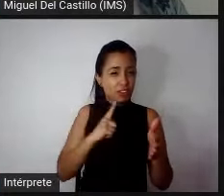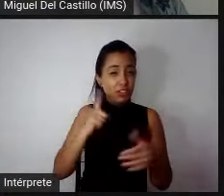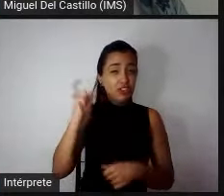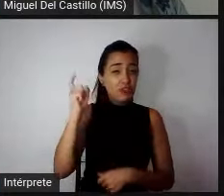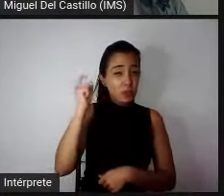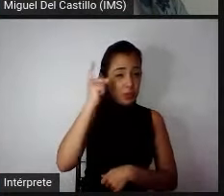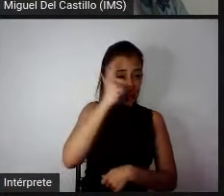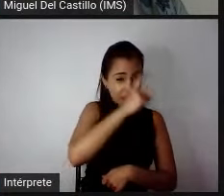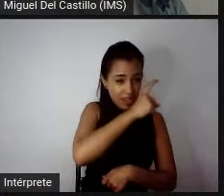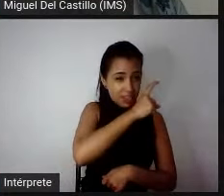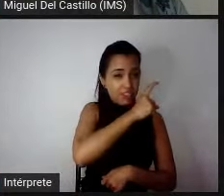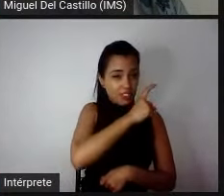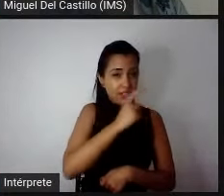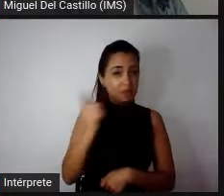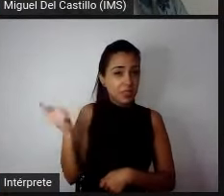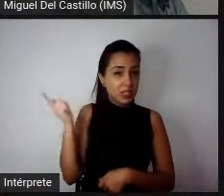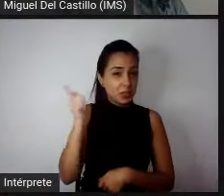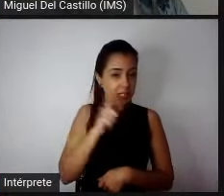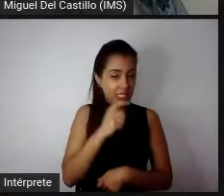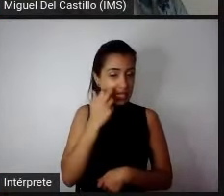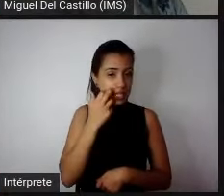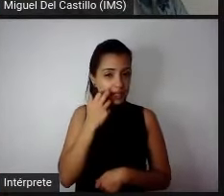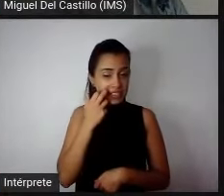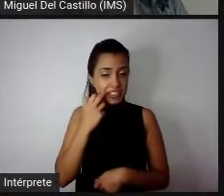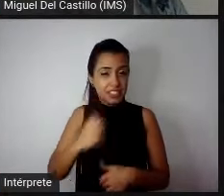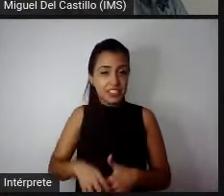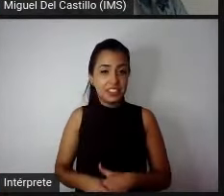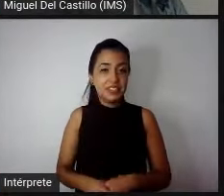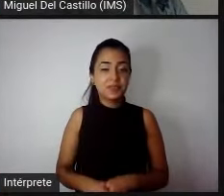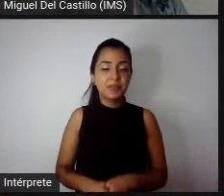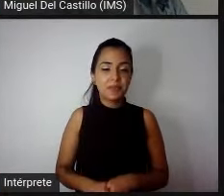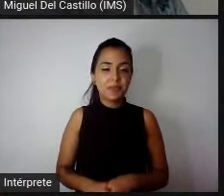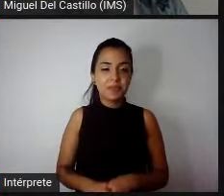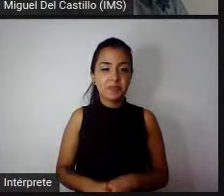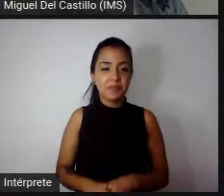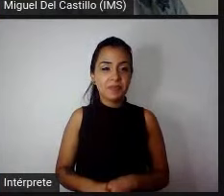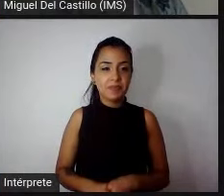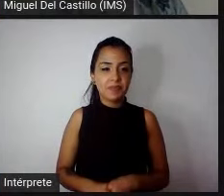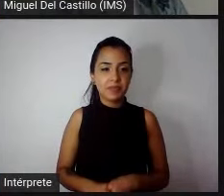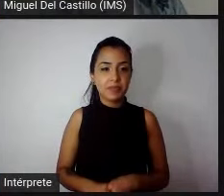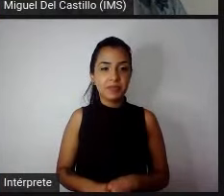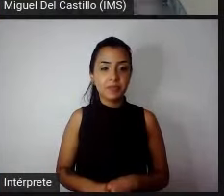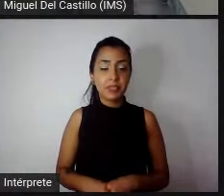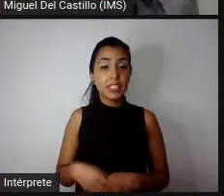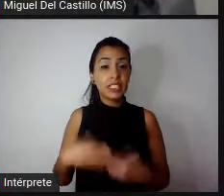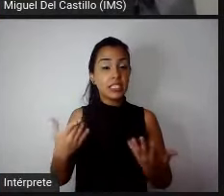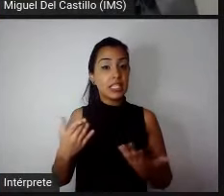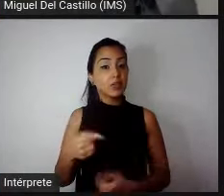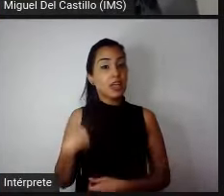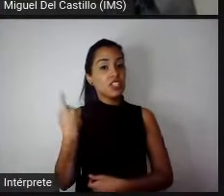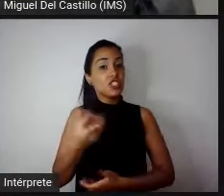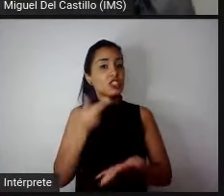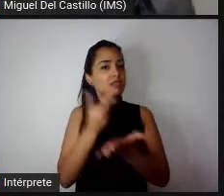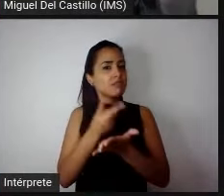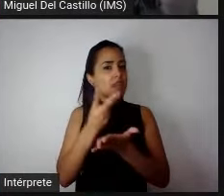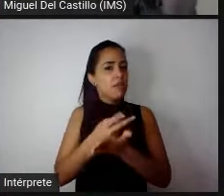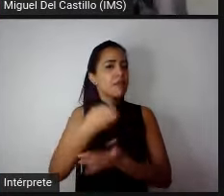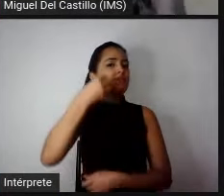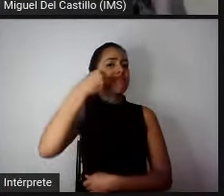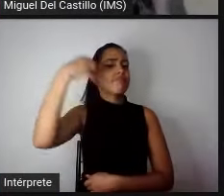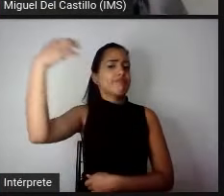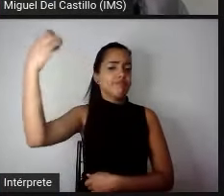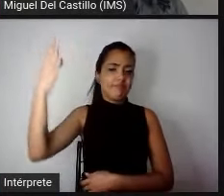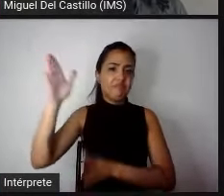pai, devo dizer rapidamente que meu pai era diplomata, então a gente viajava muito.